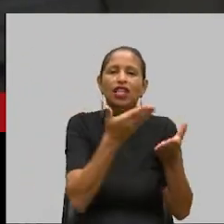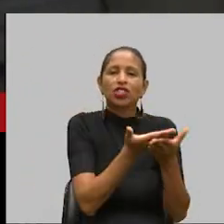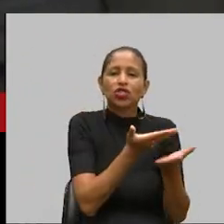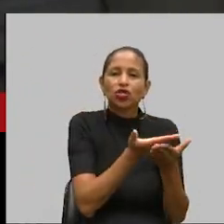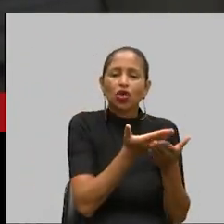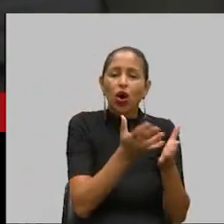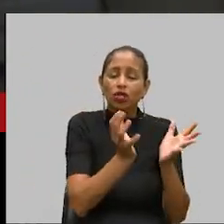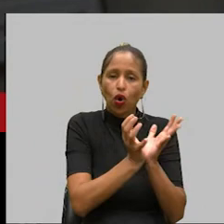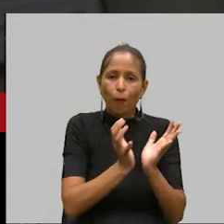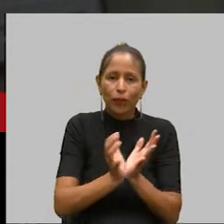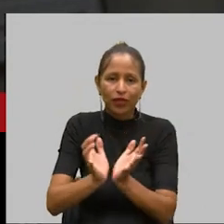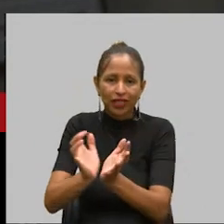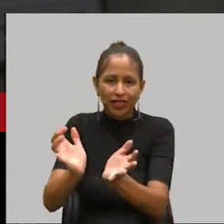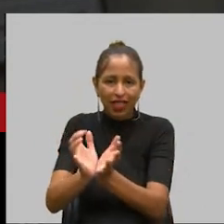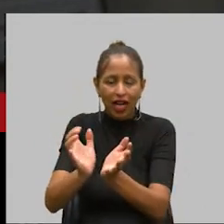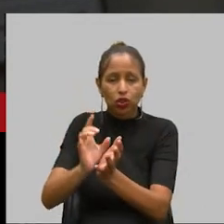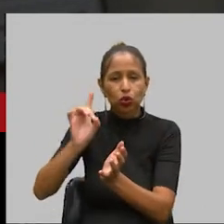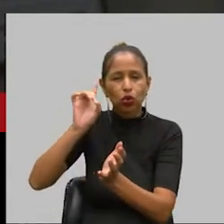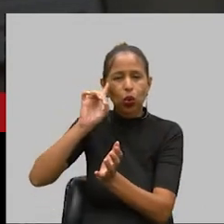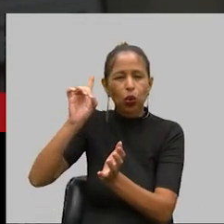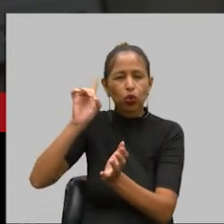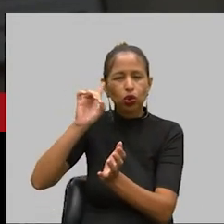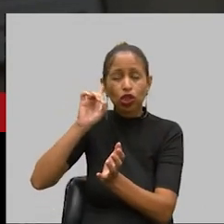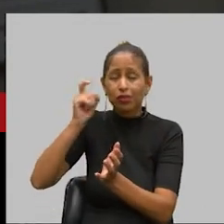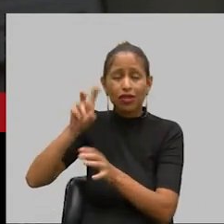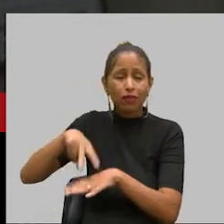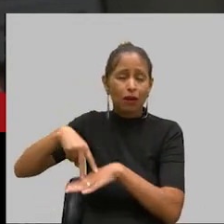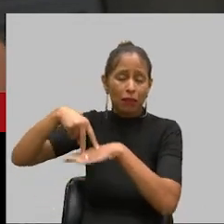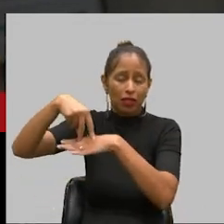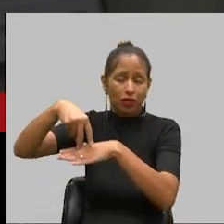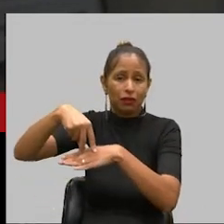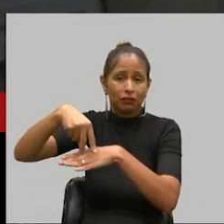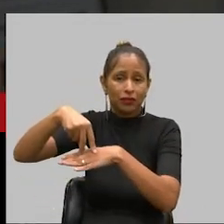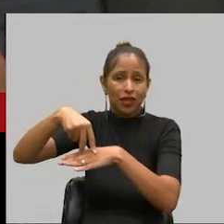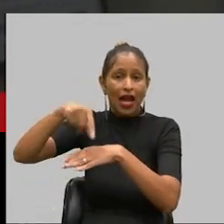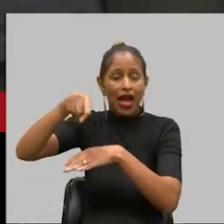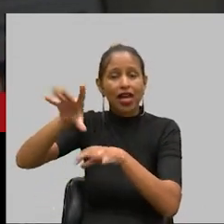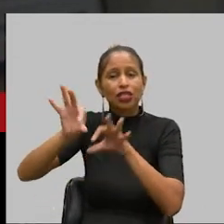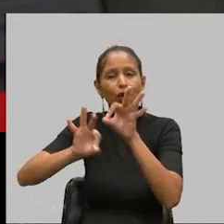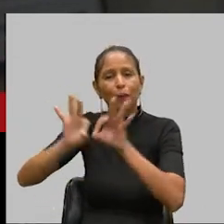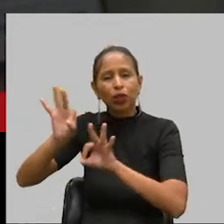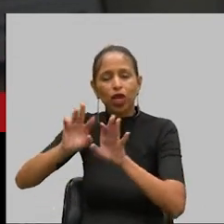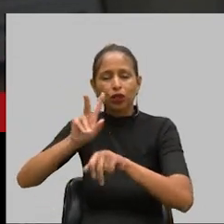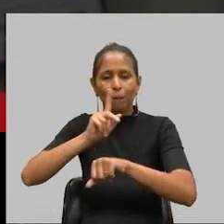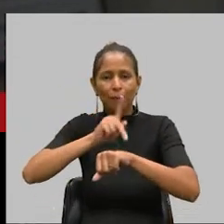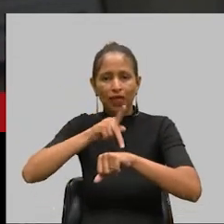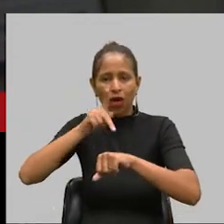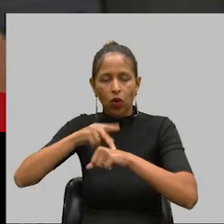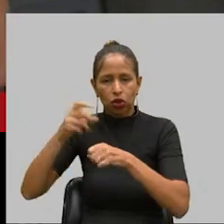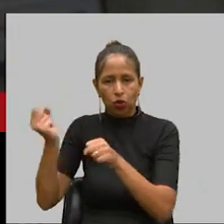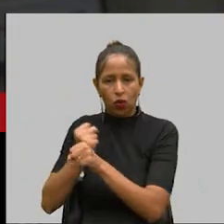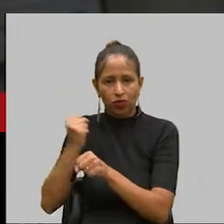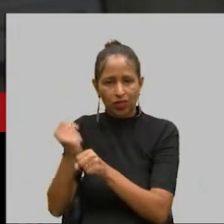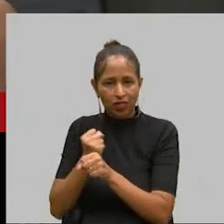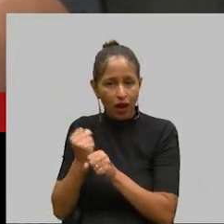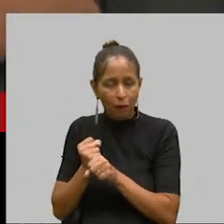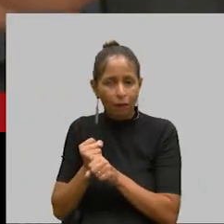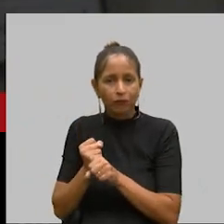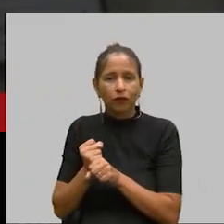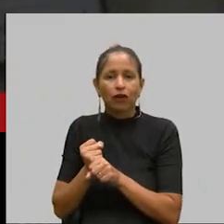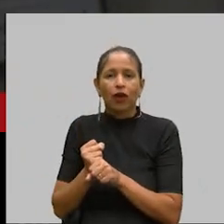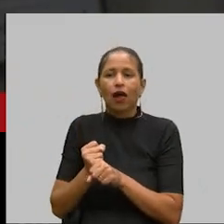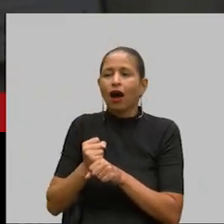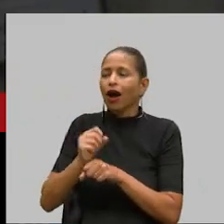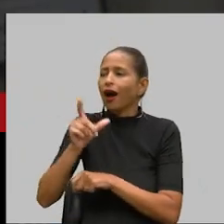comunidades que nós todo dia lutamos para manter Então essa são os projetos pedagógicos que a gente constrói com